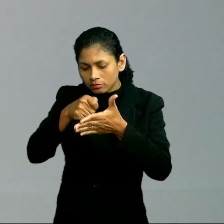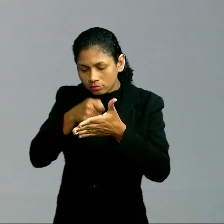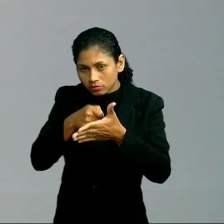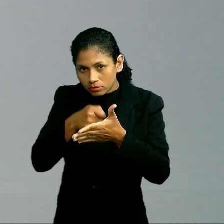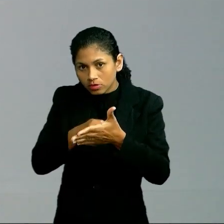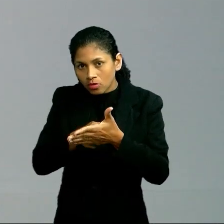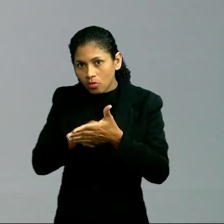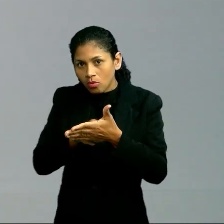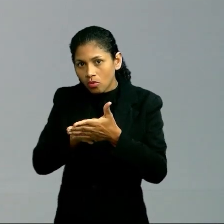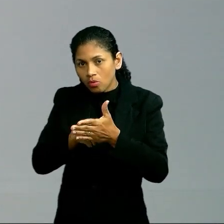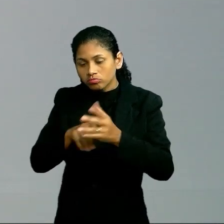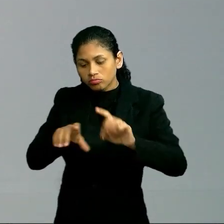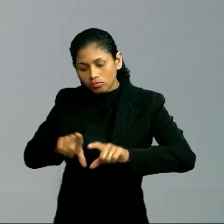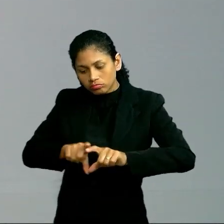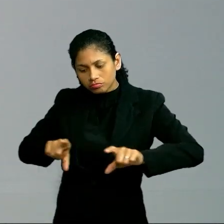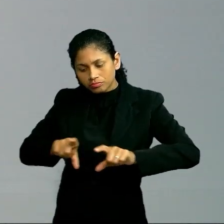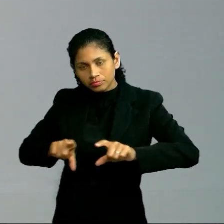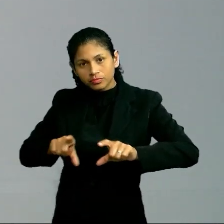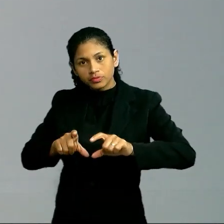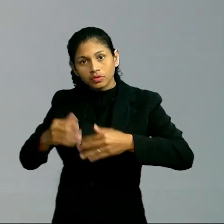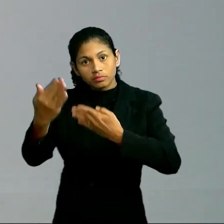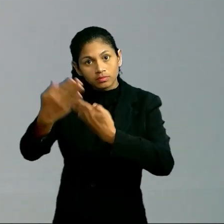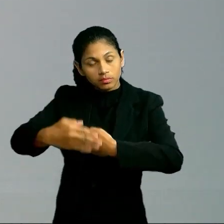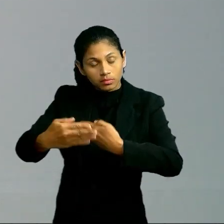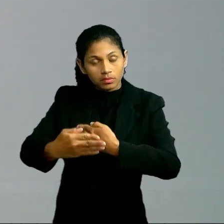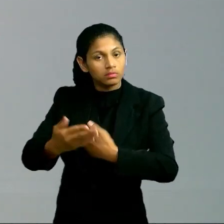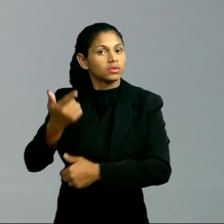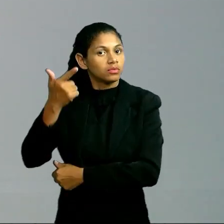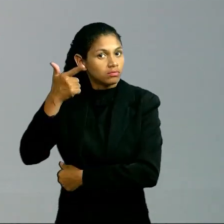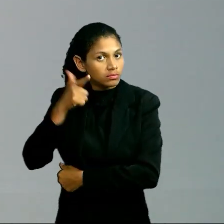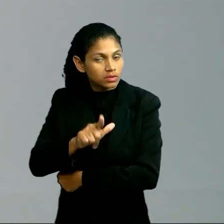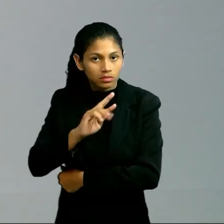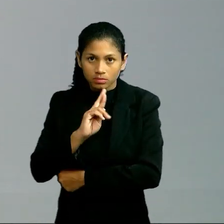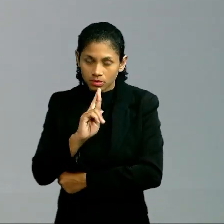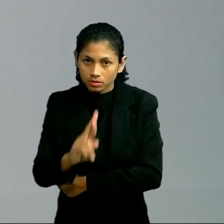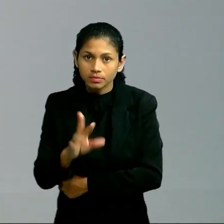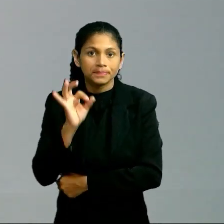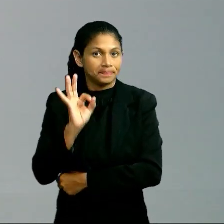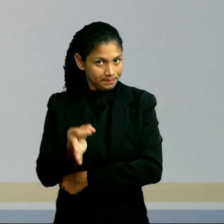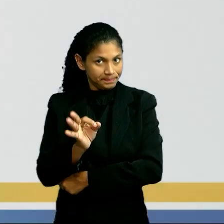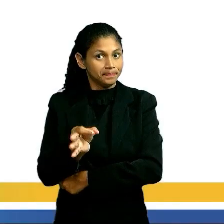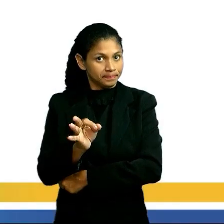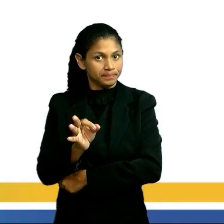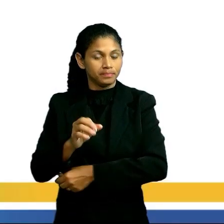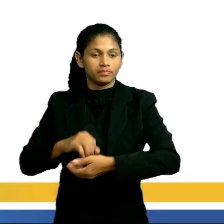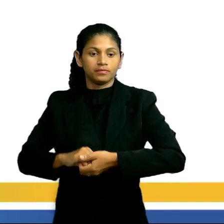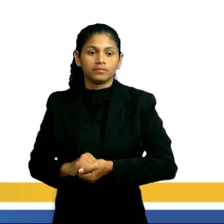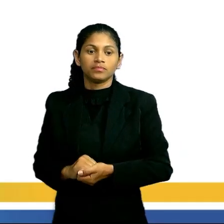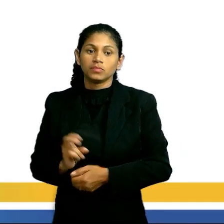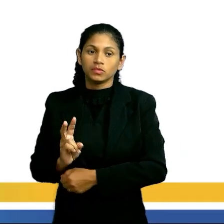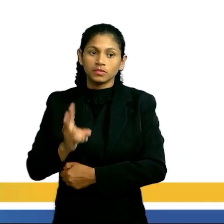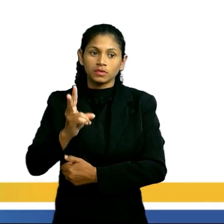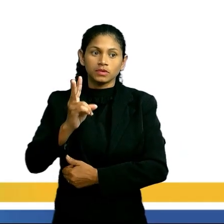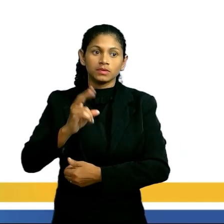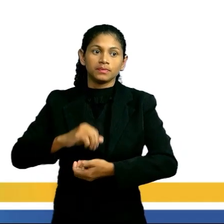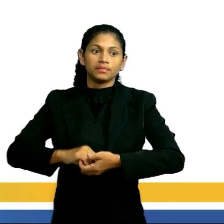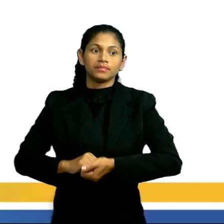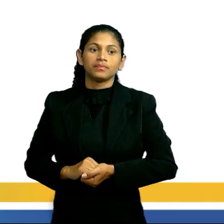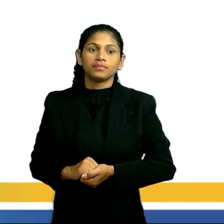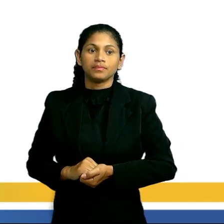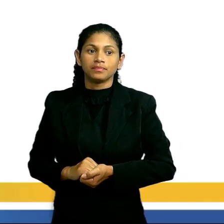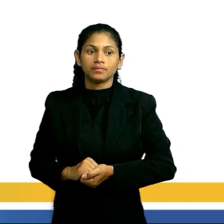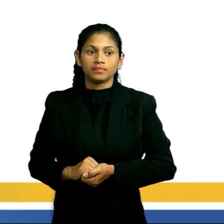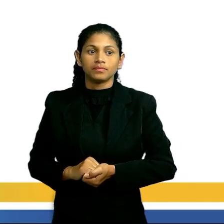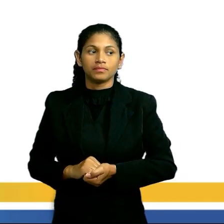papel, que vocês vão conseguir resolver coerentemente, ok? Vamos adiante.